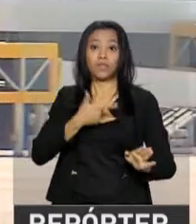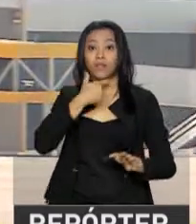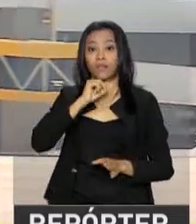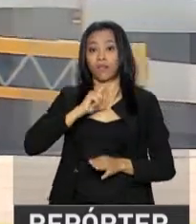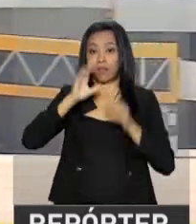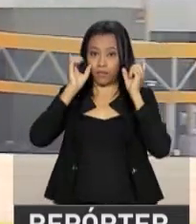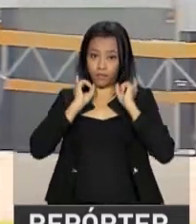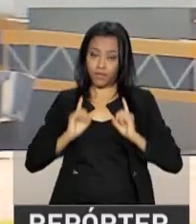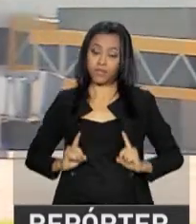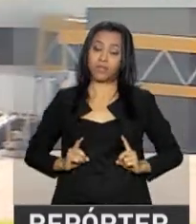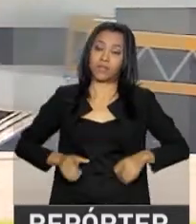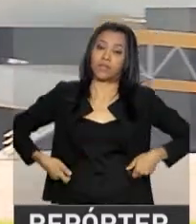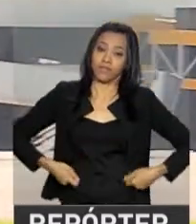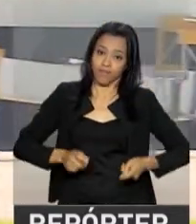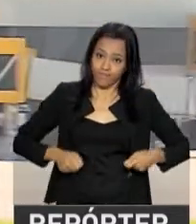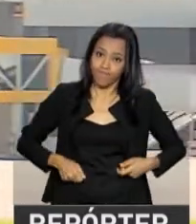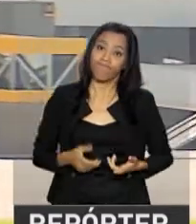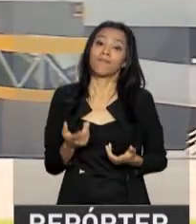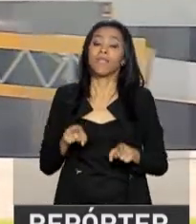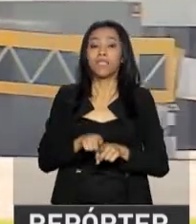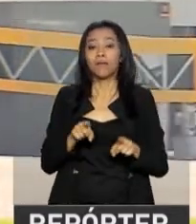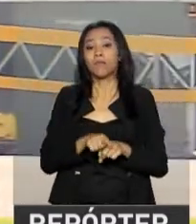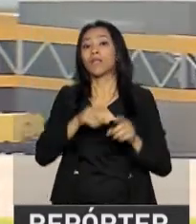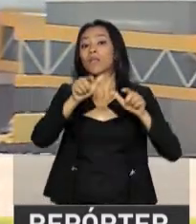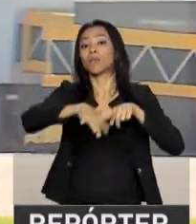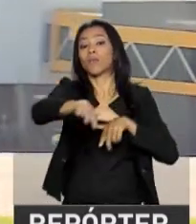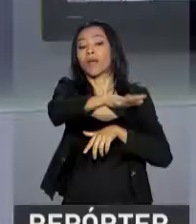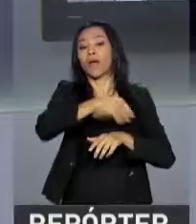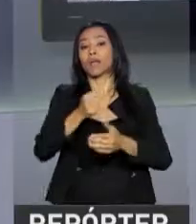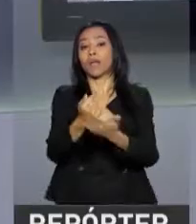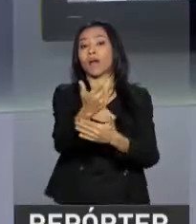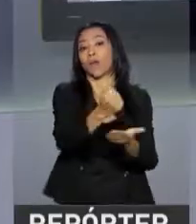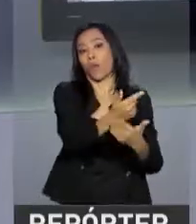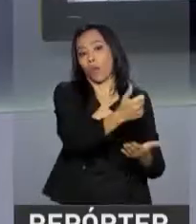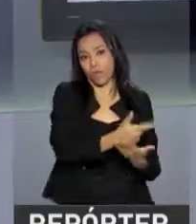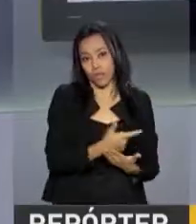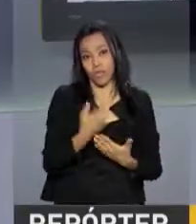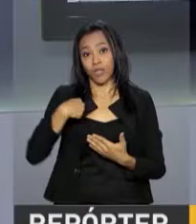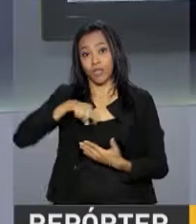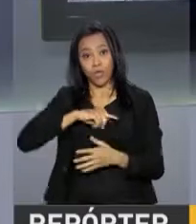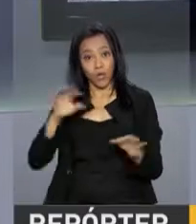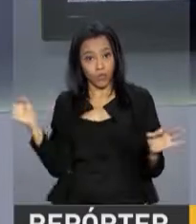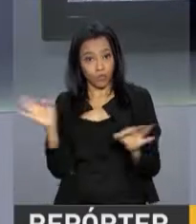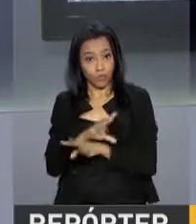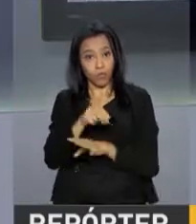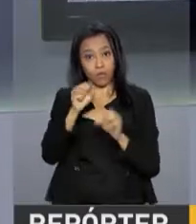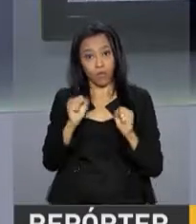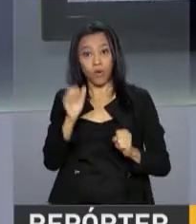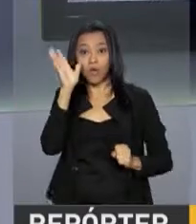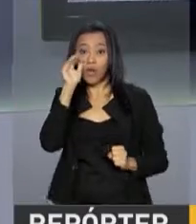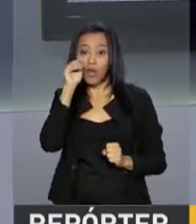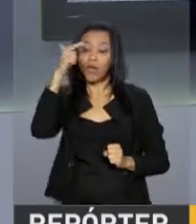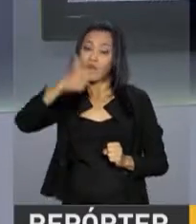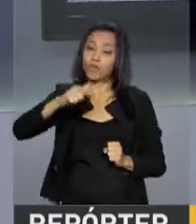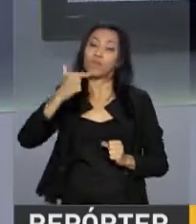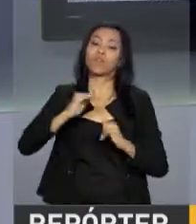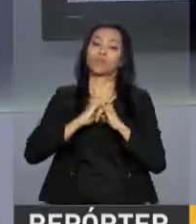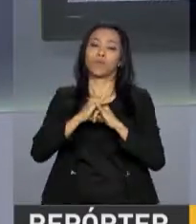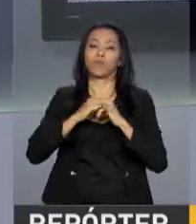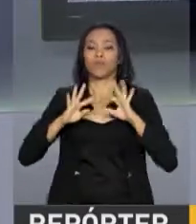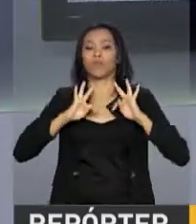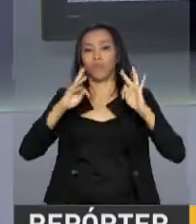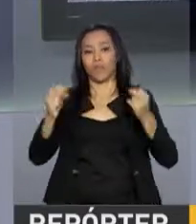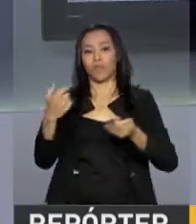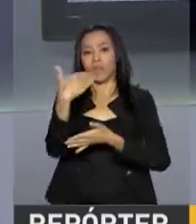deficiência física e áreas destinadas às compras. E nós ficamos por aqui, mas você pode rever as reportagens no YouTube. E